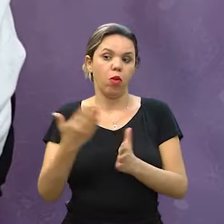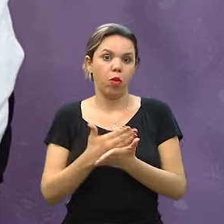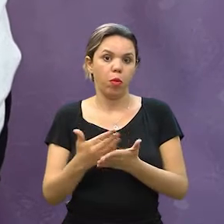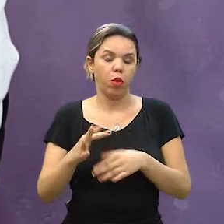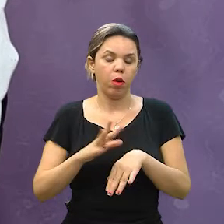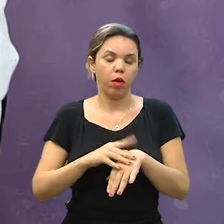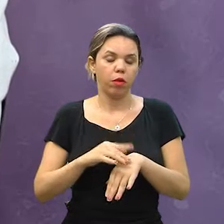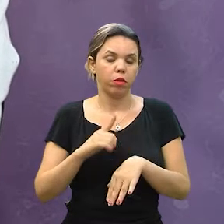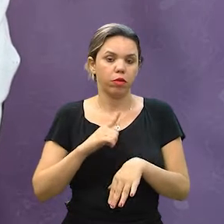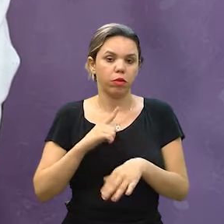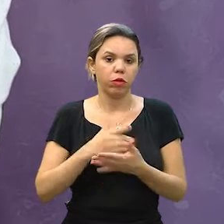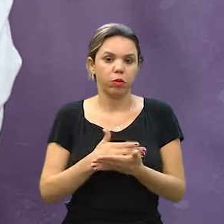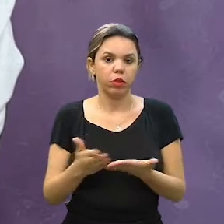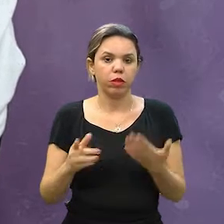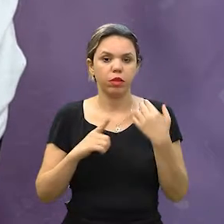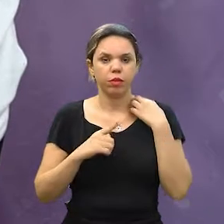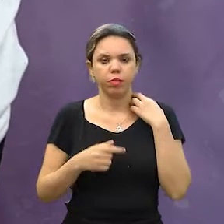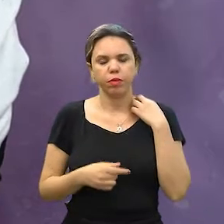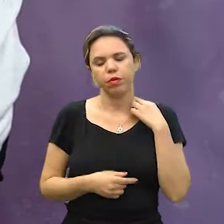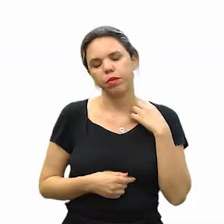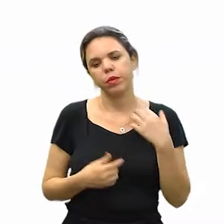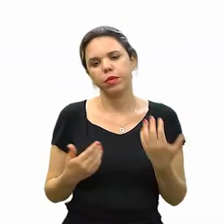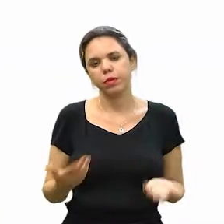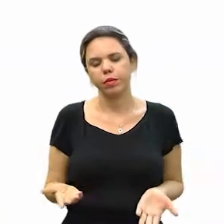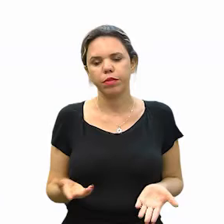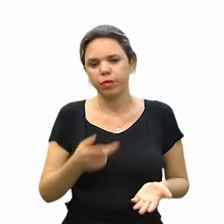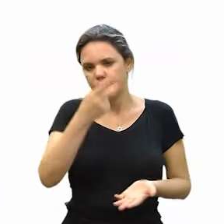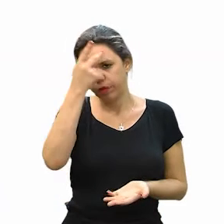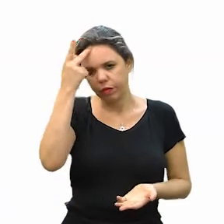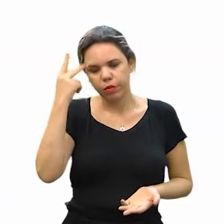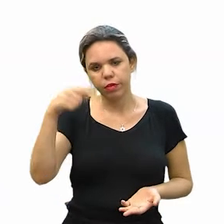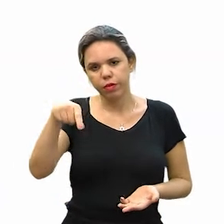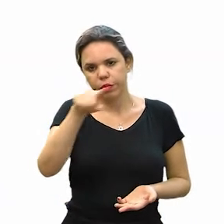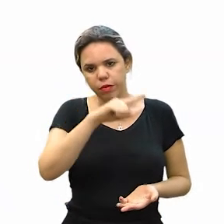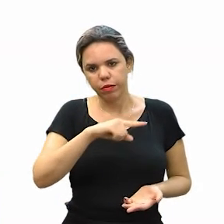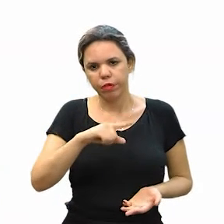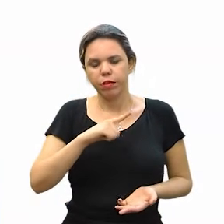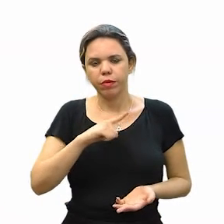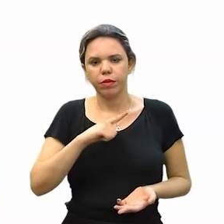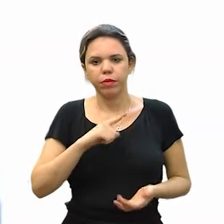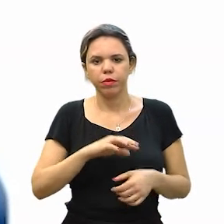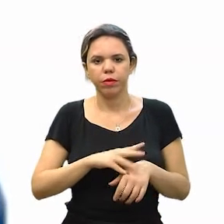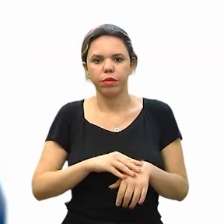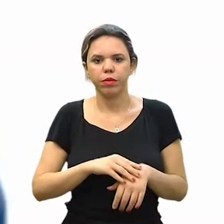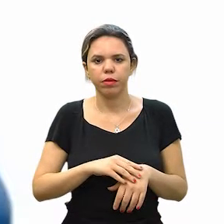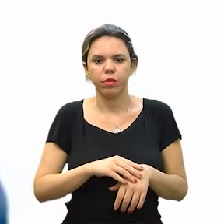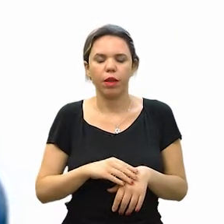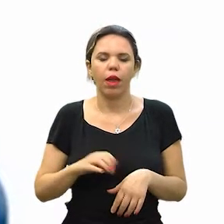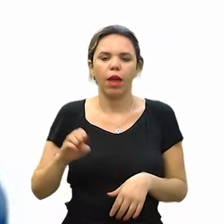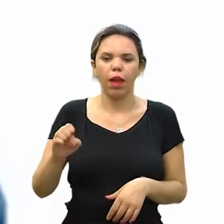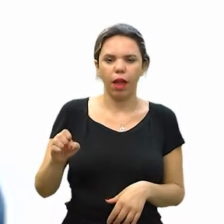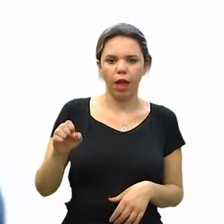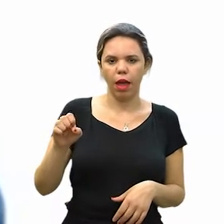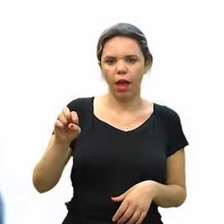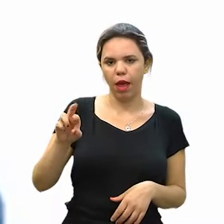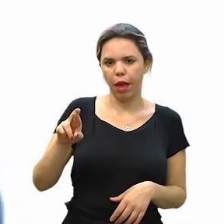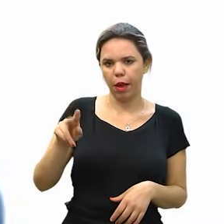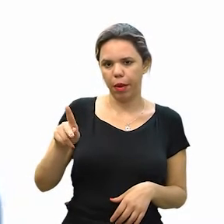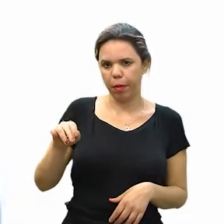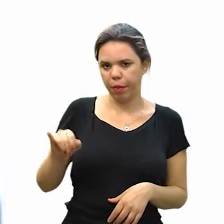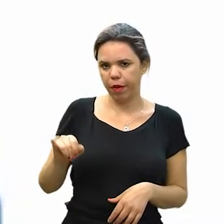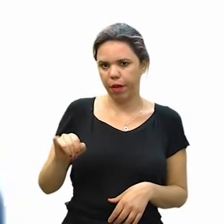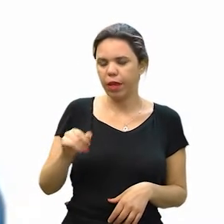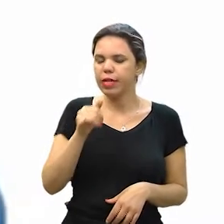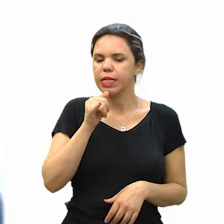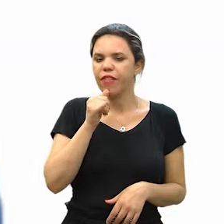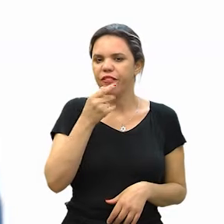que começa a ter essa manifestação? Então, as pessoas que têm a doença, né, que têm o herpes zoster, elas referem